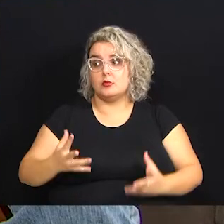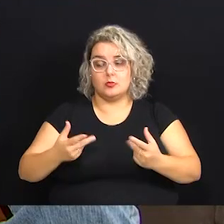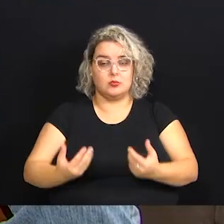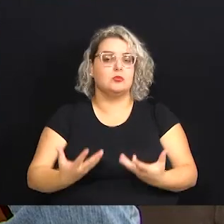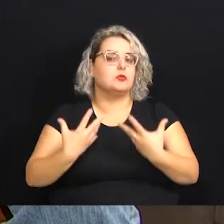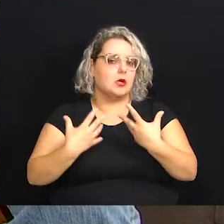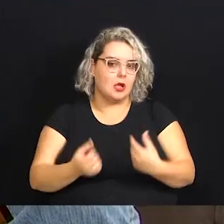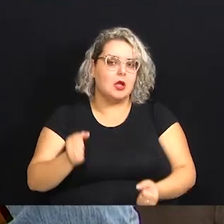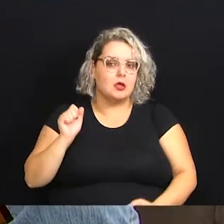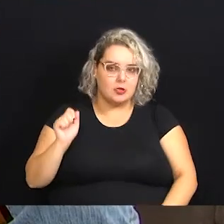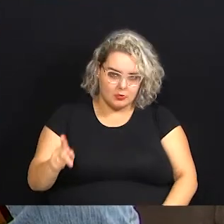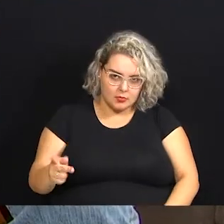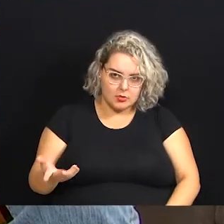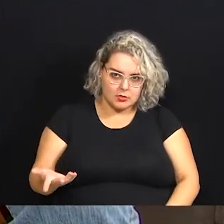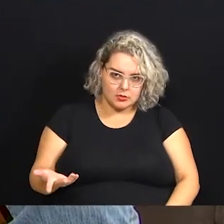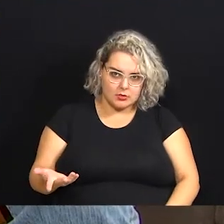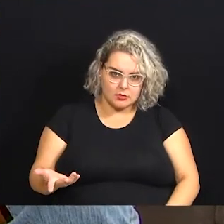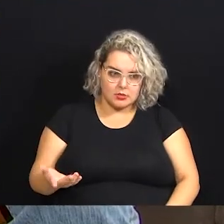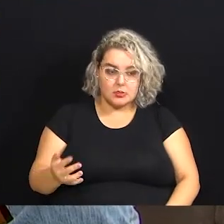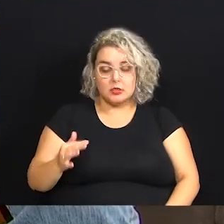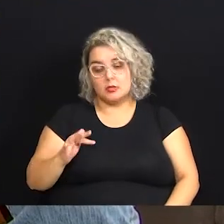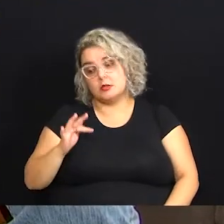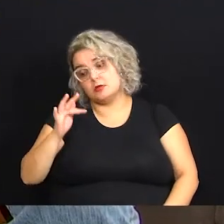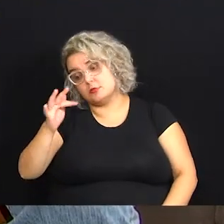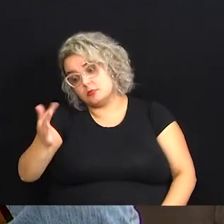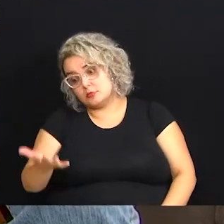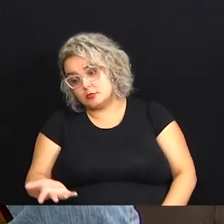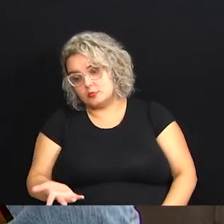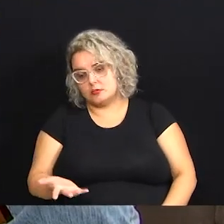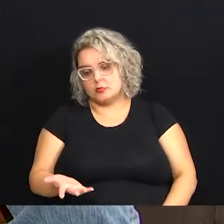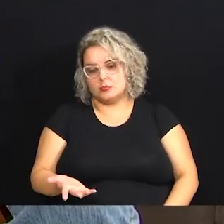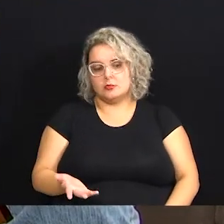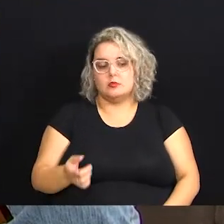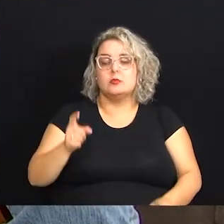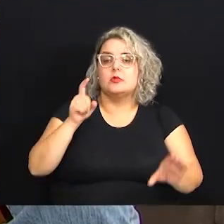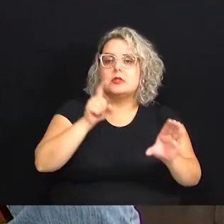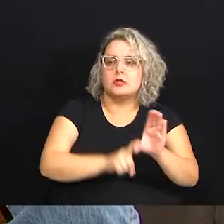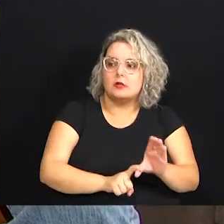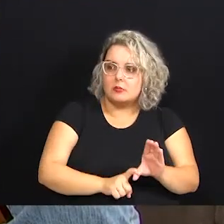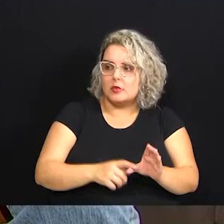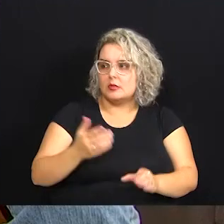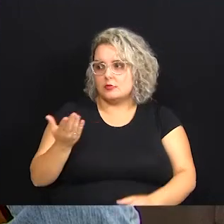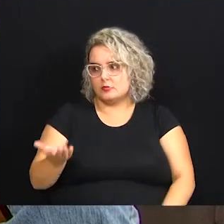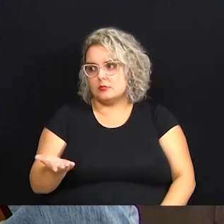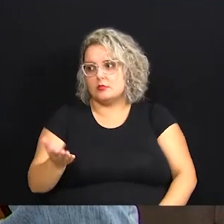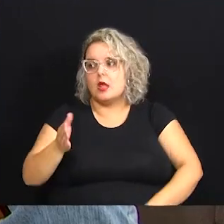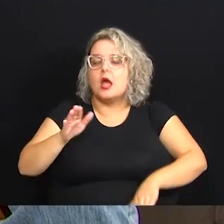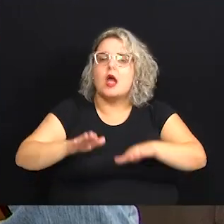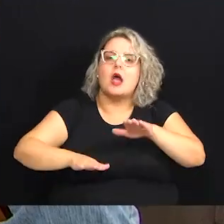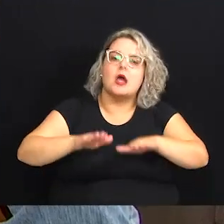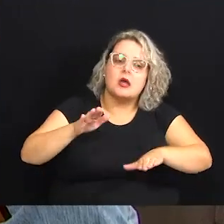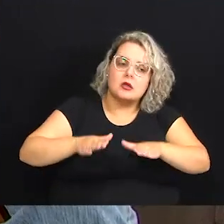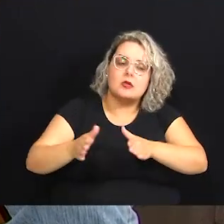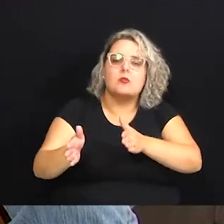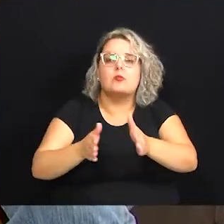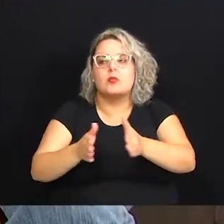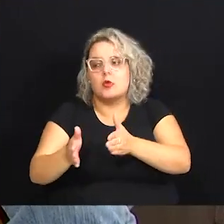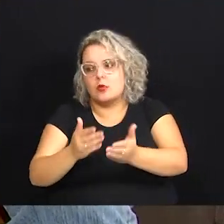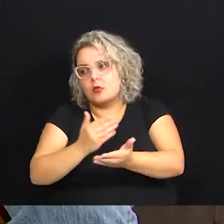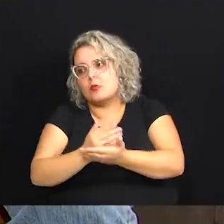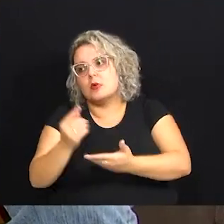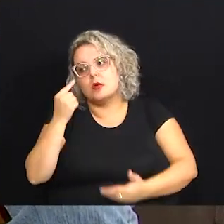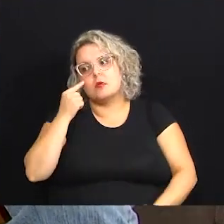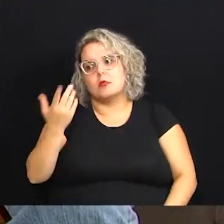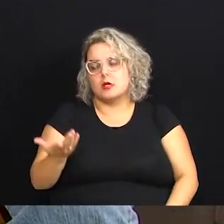eles vão receber de aposentadoria e que eventualmente eles dependam de você, talvez seja o momento de você